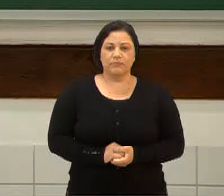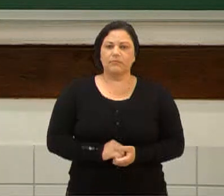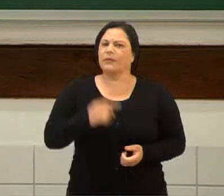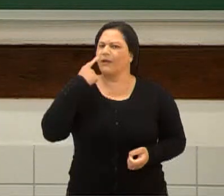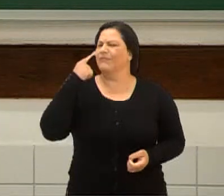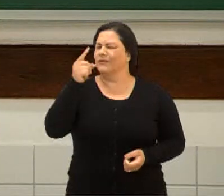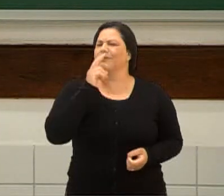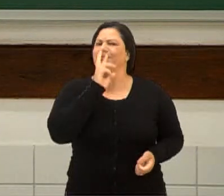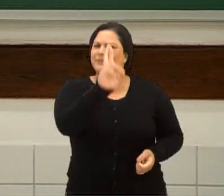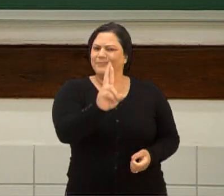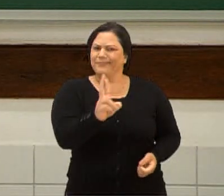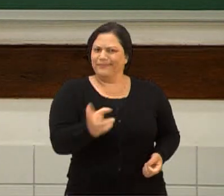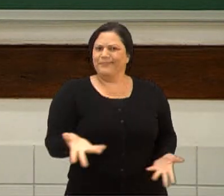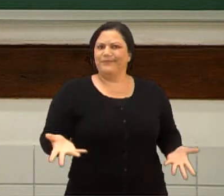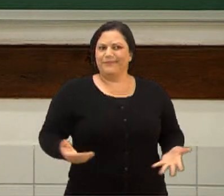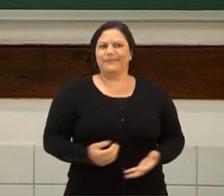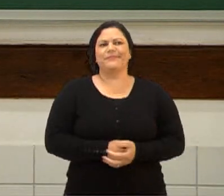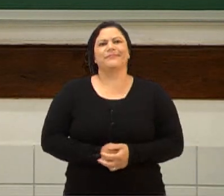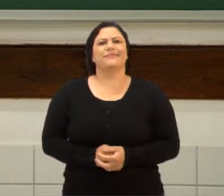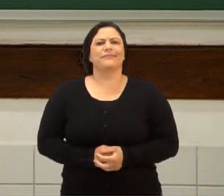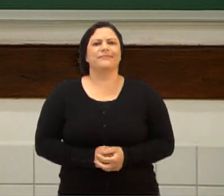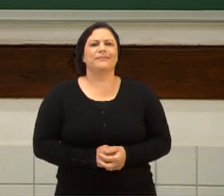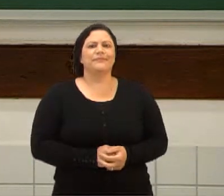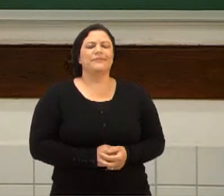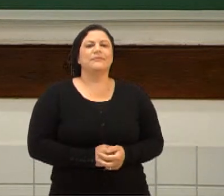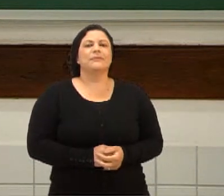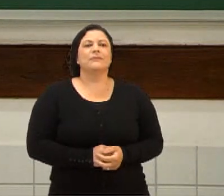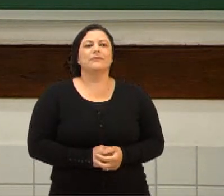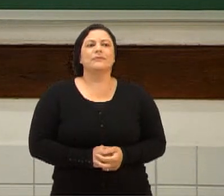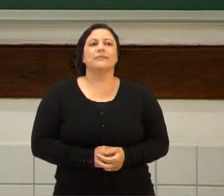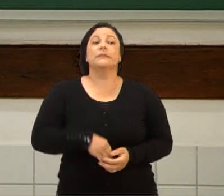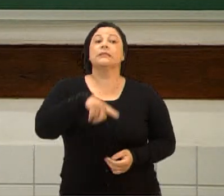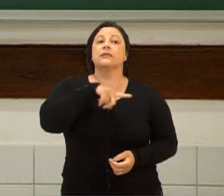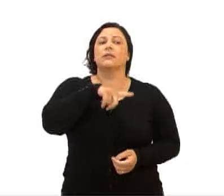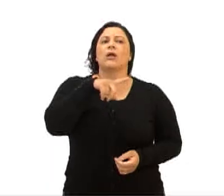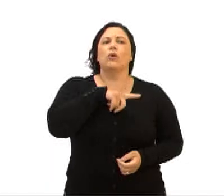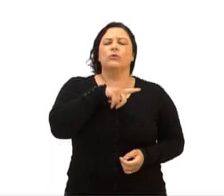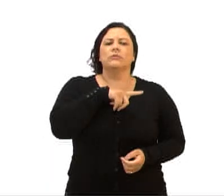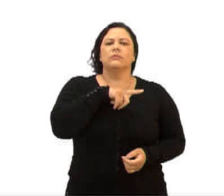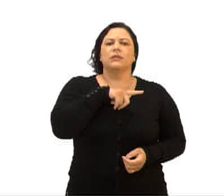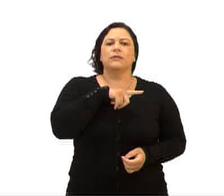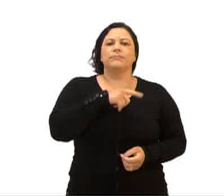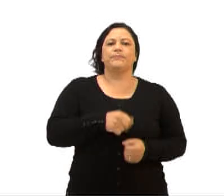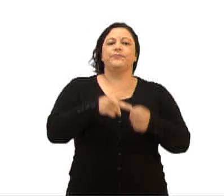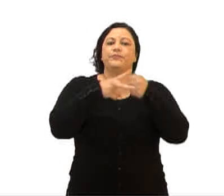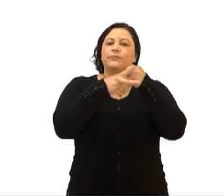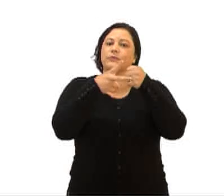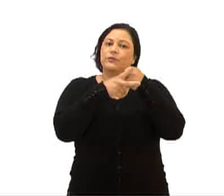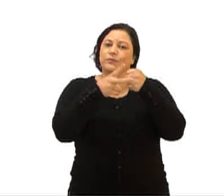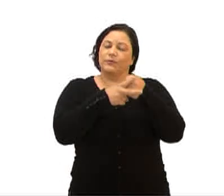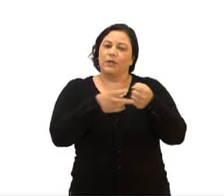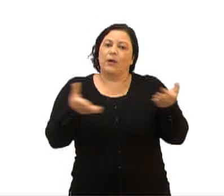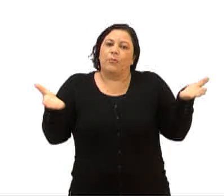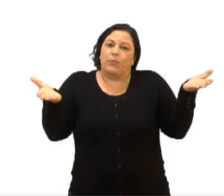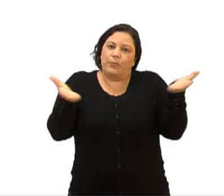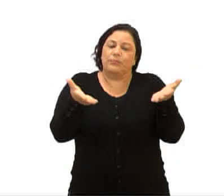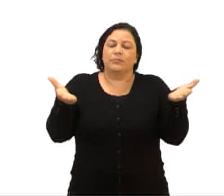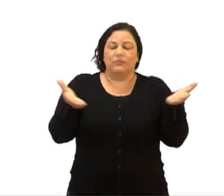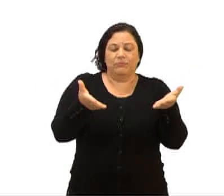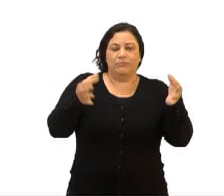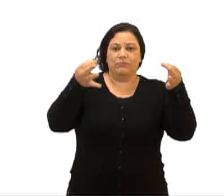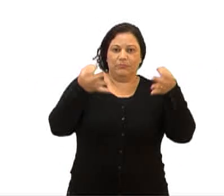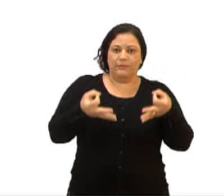Vamos lá para as respostas? Let's check. Então, nós temos, ó, o verbo que está no presente perfeito ali é